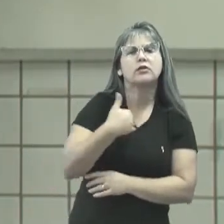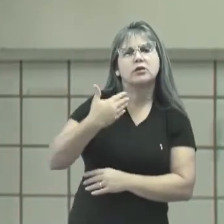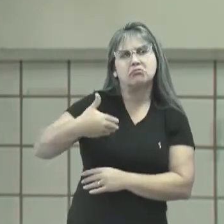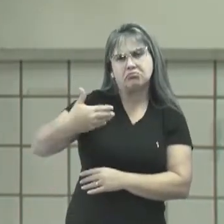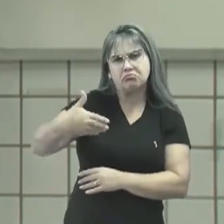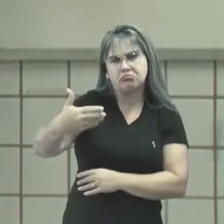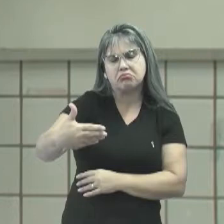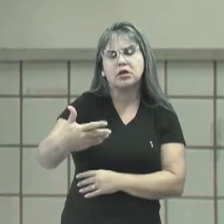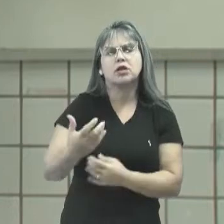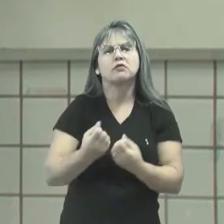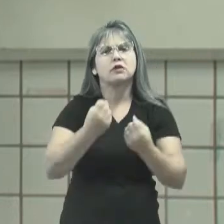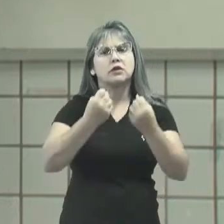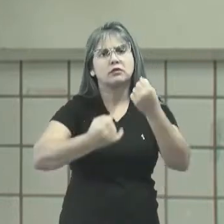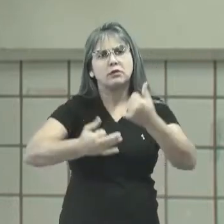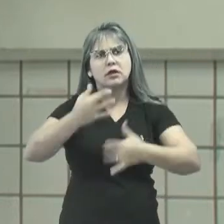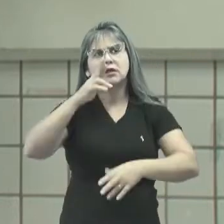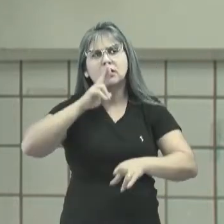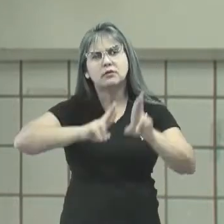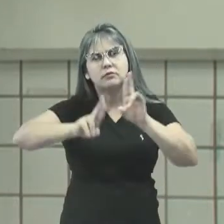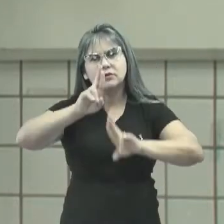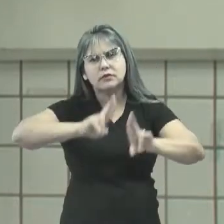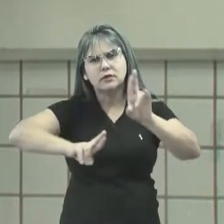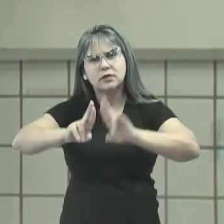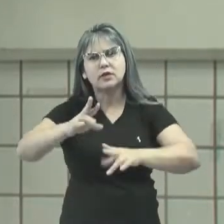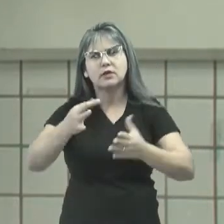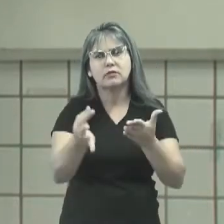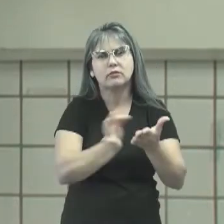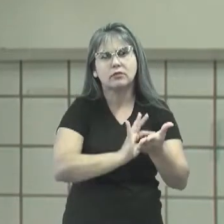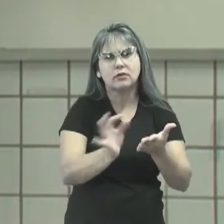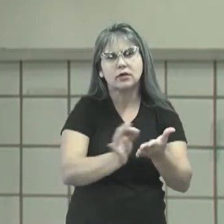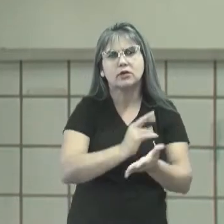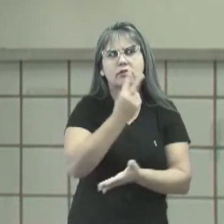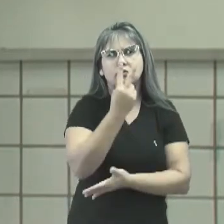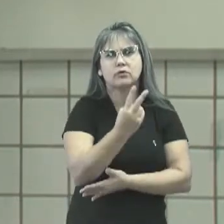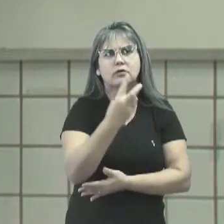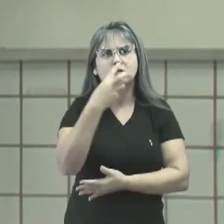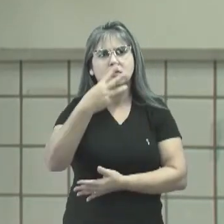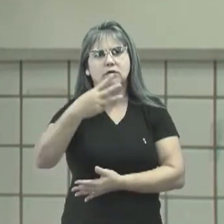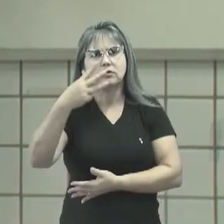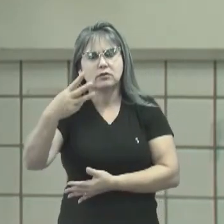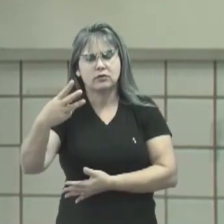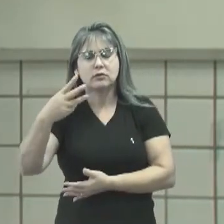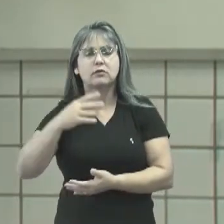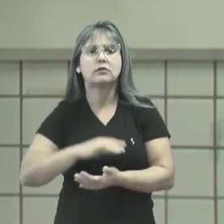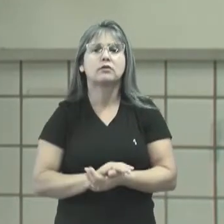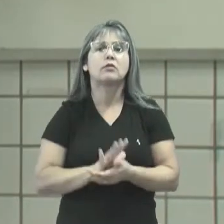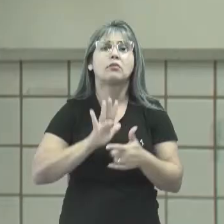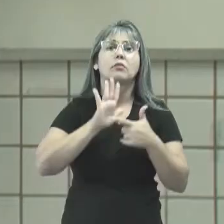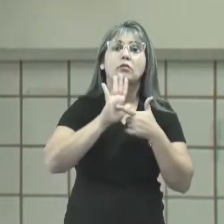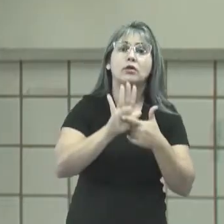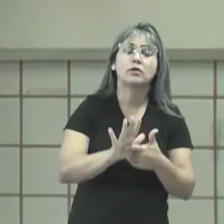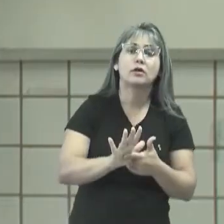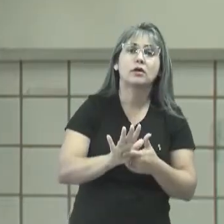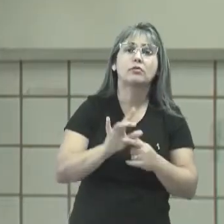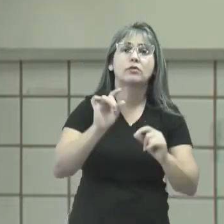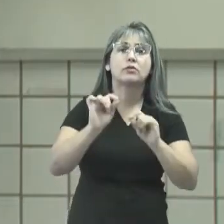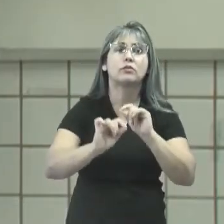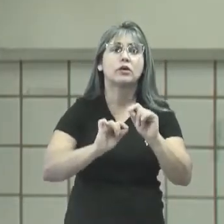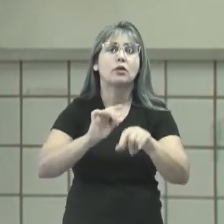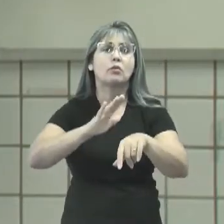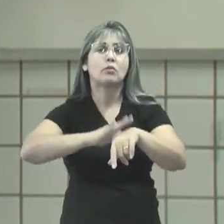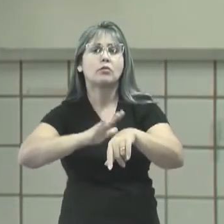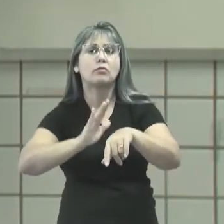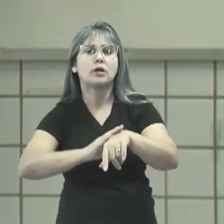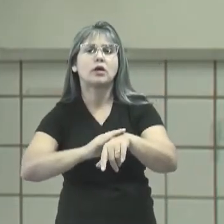aos poucos, viu? Lá na página 233 do livro de vocês, mostramos ali o momento em que uma professora